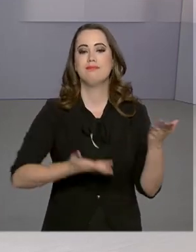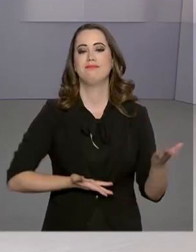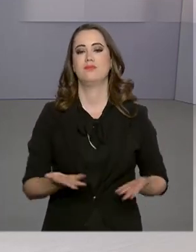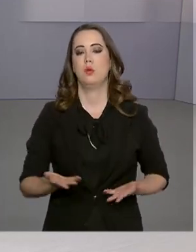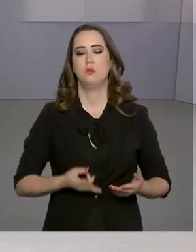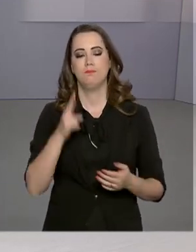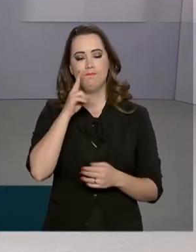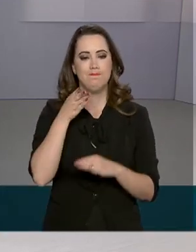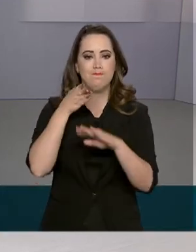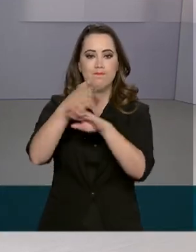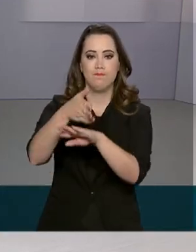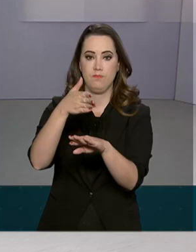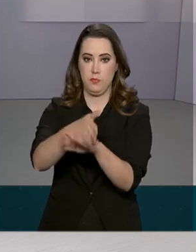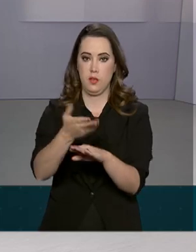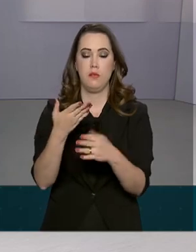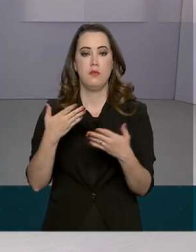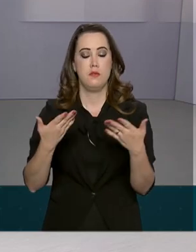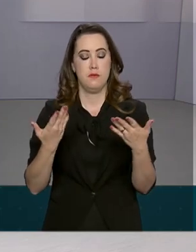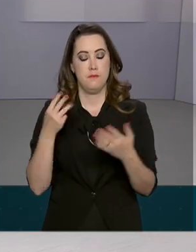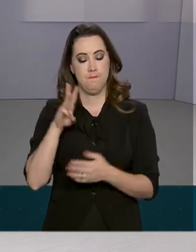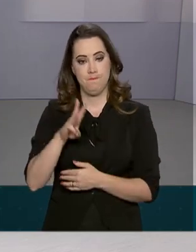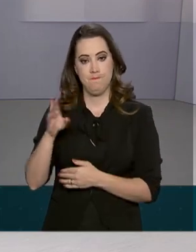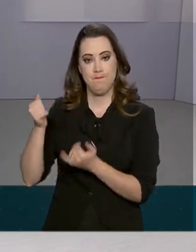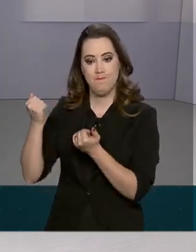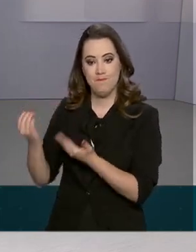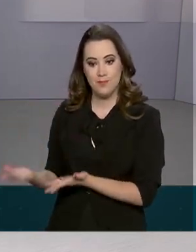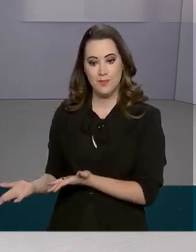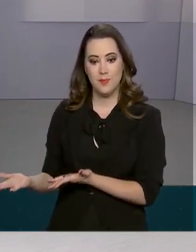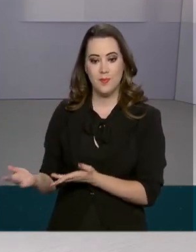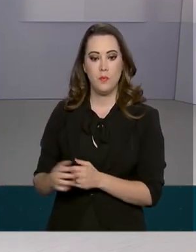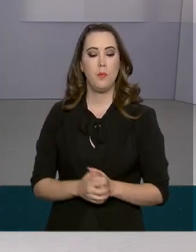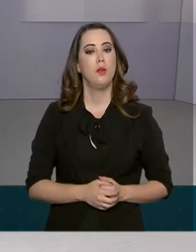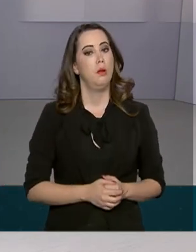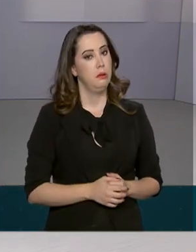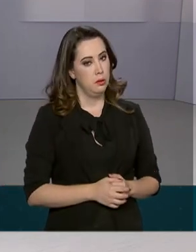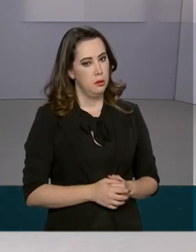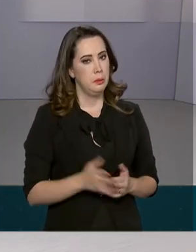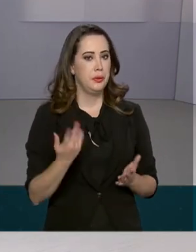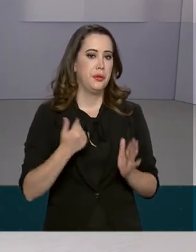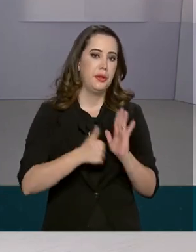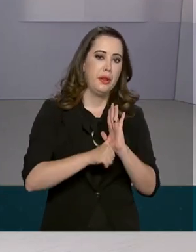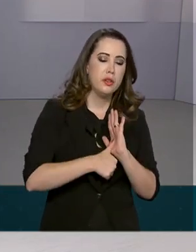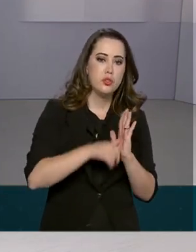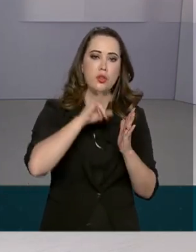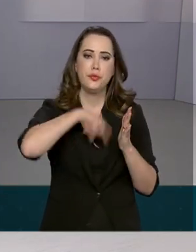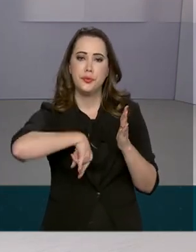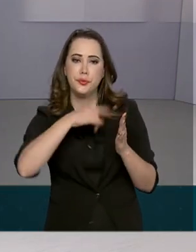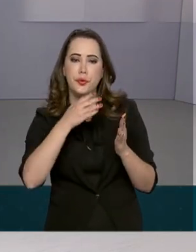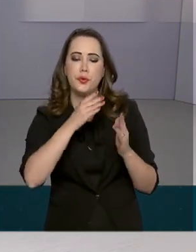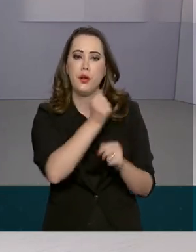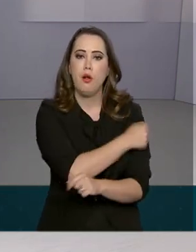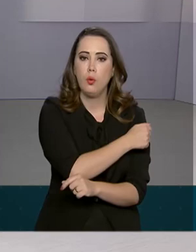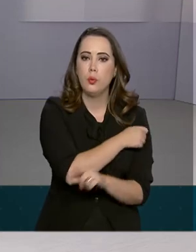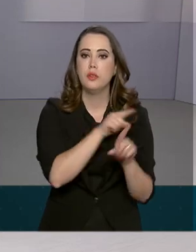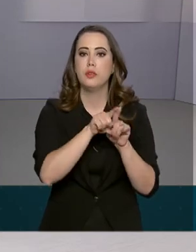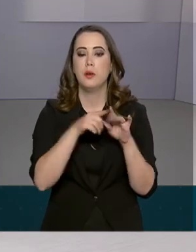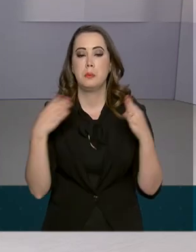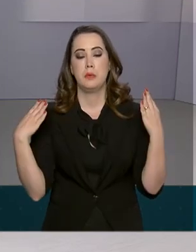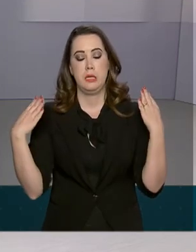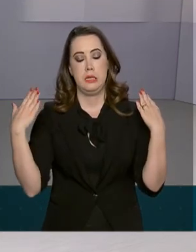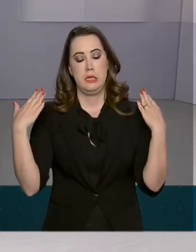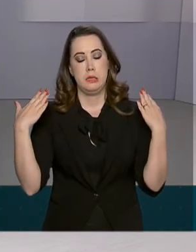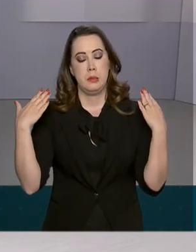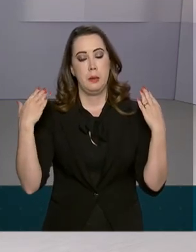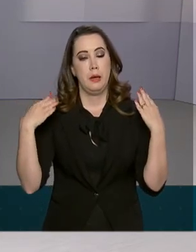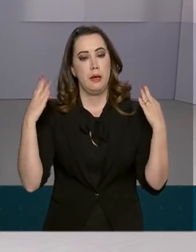acessados pela internet no portal gov.br identidade estudantil e carteira de motorista também já passaram a